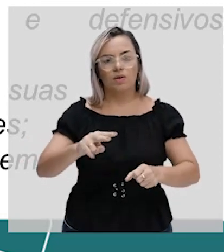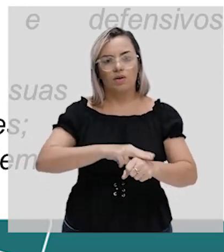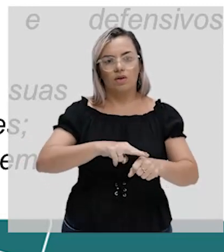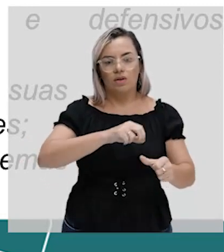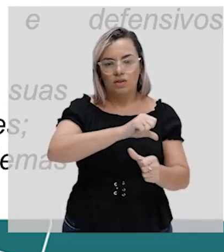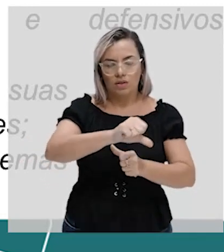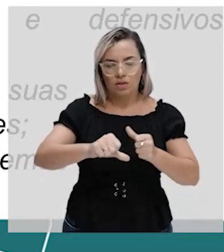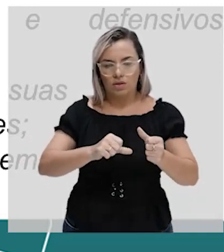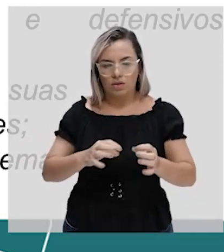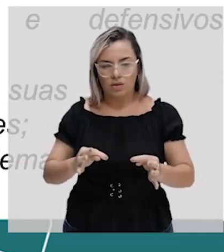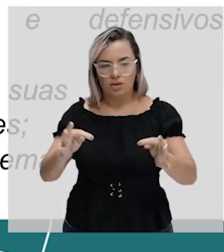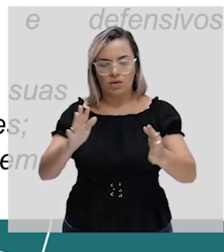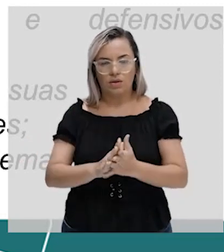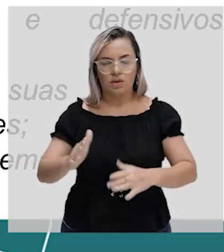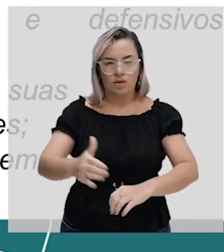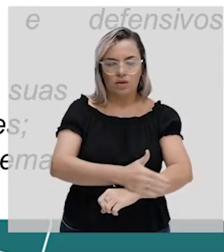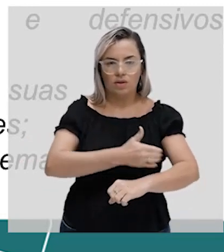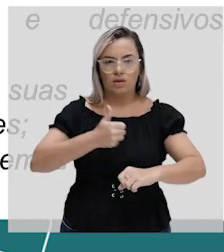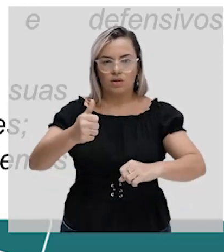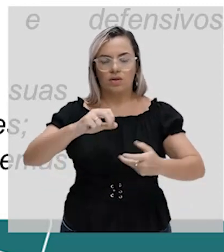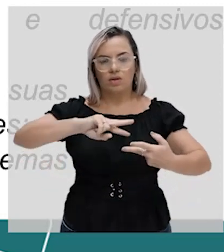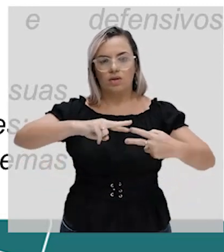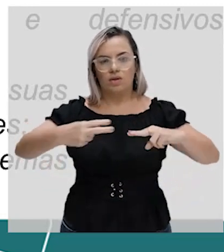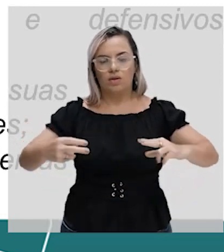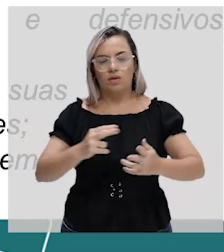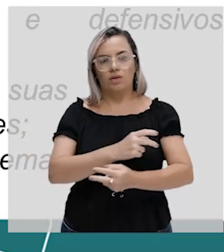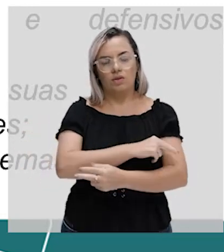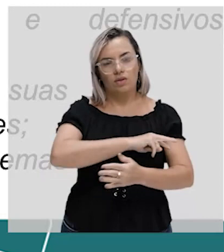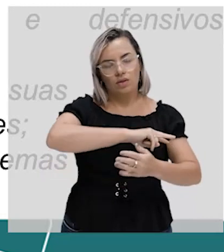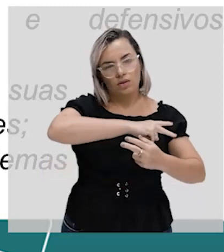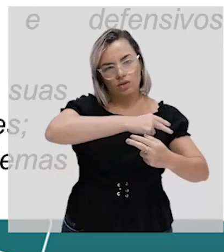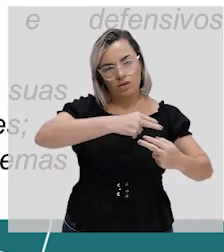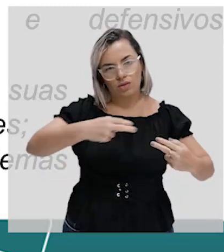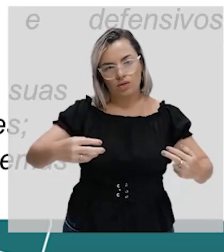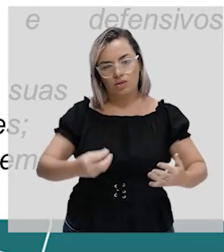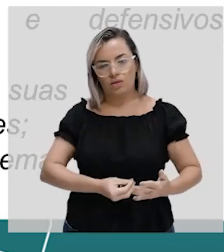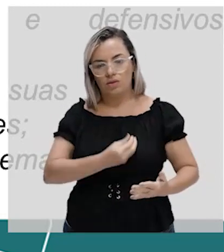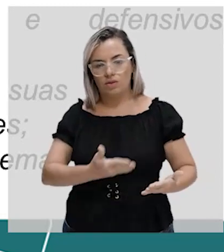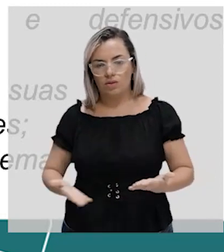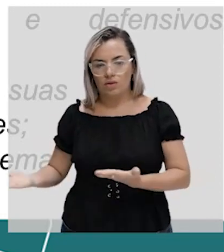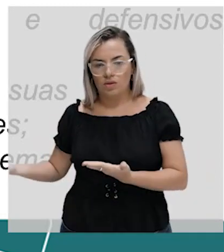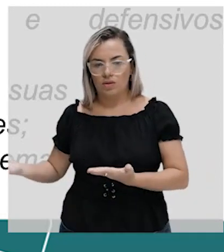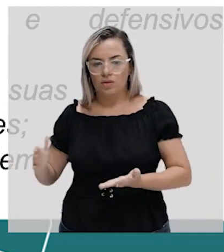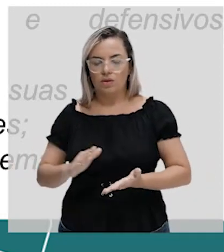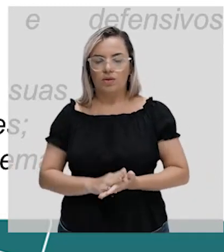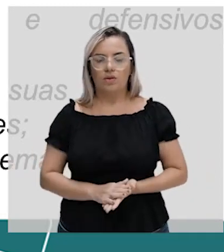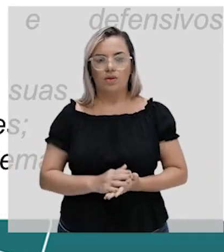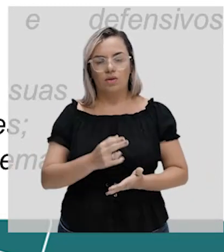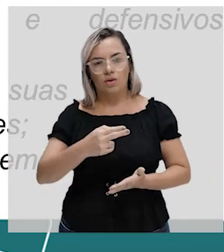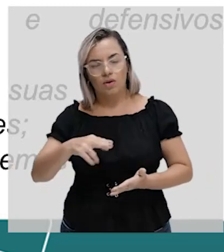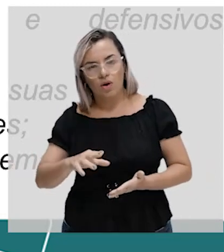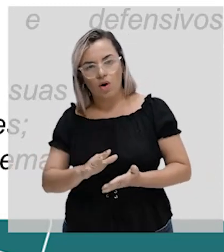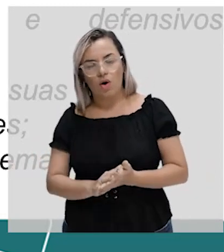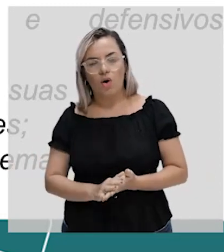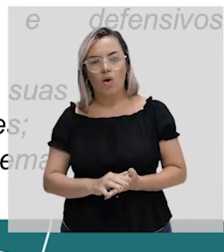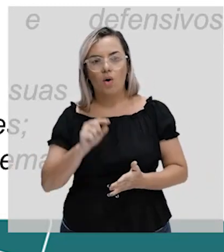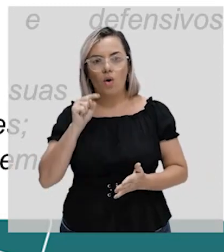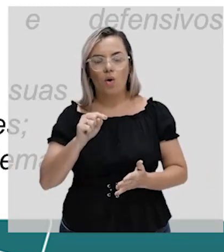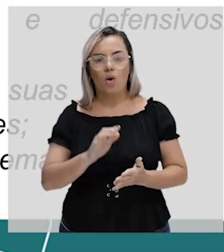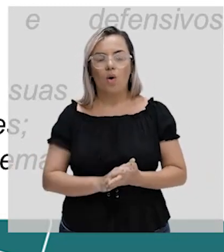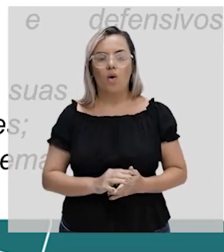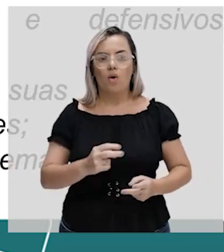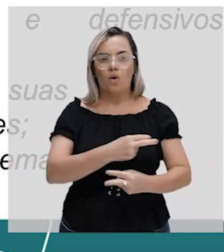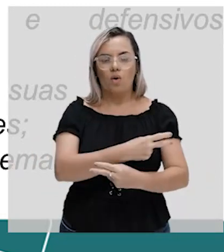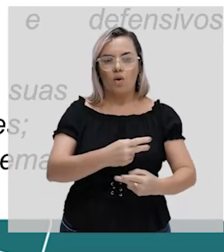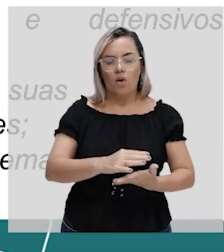melhoramento genético, tá, de espécies vegetais, o que nós chamamos de organismos geneticamente modificados. Já ouviu falar